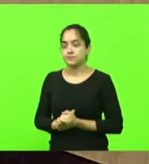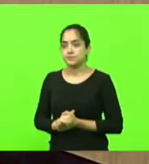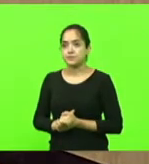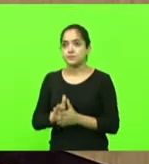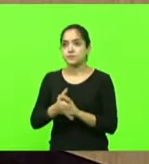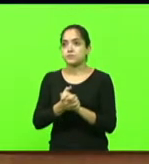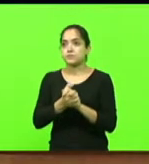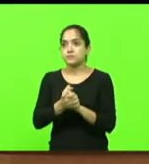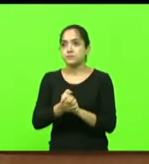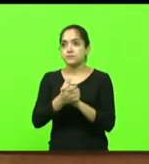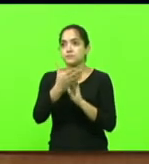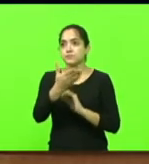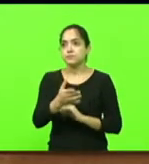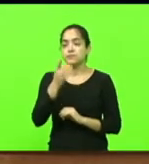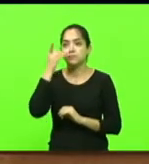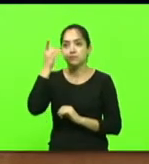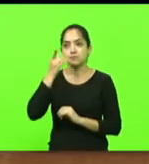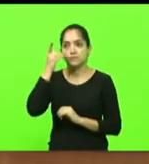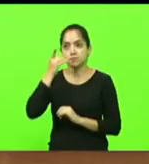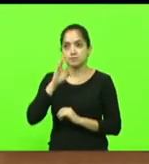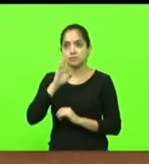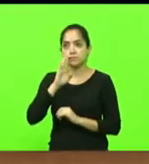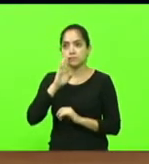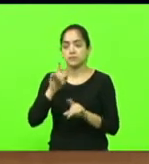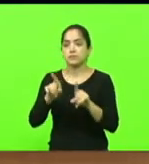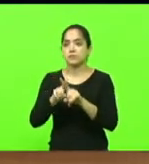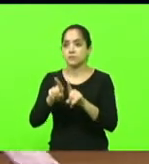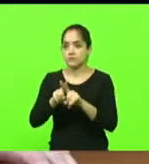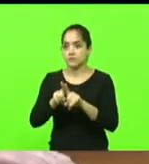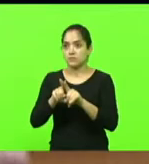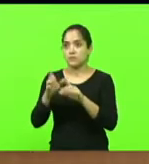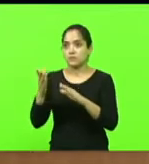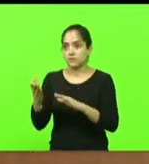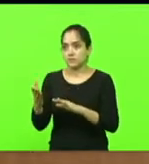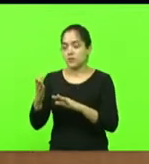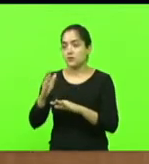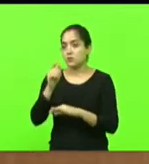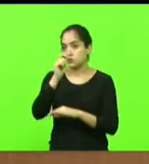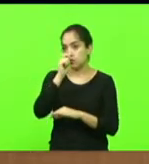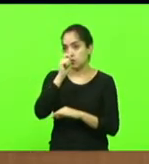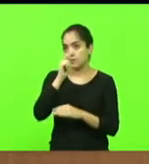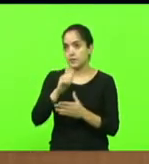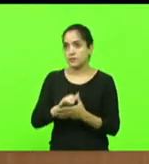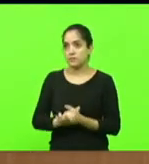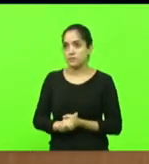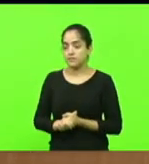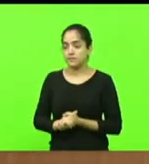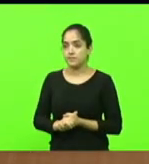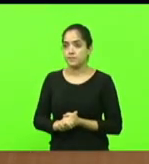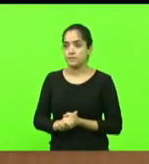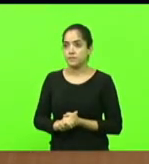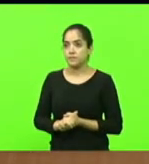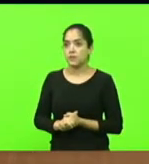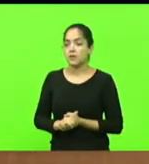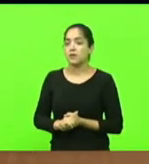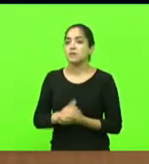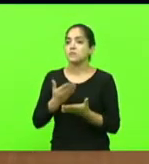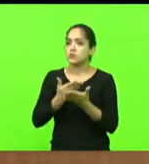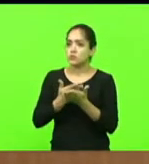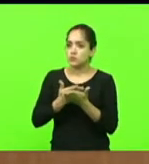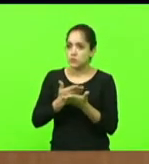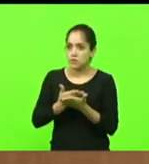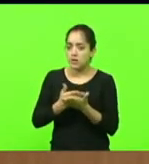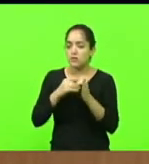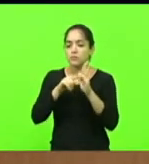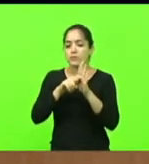o deputado Berlanda e também o deputado João Amin, que tem estudado muito esse